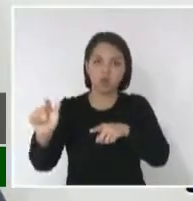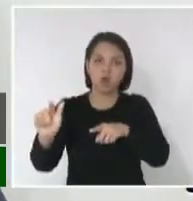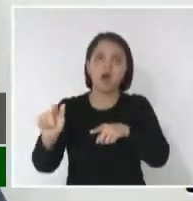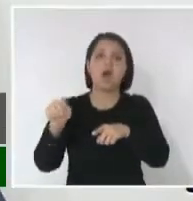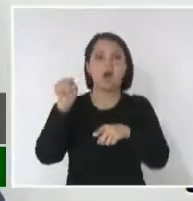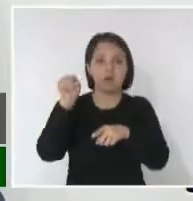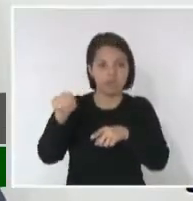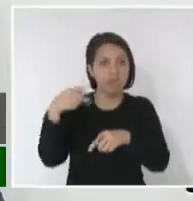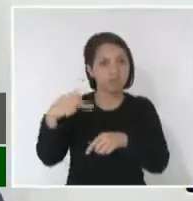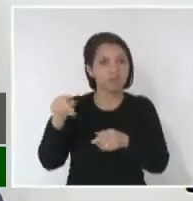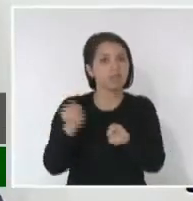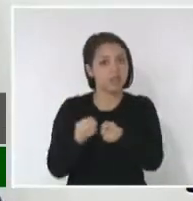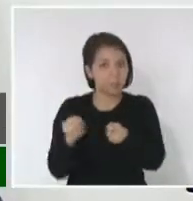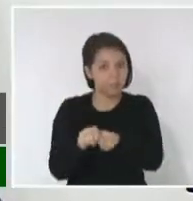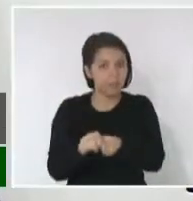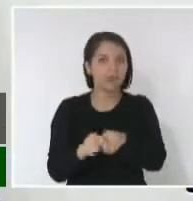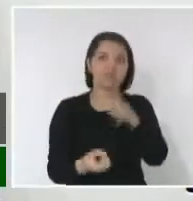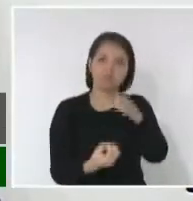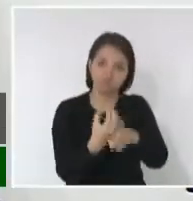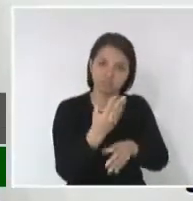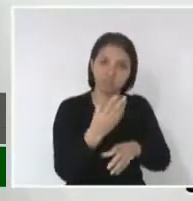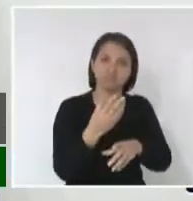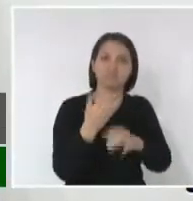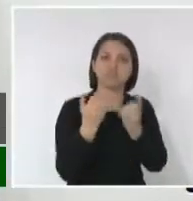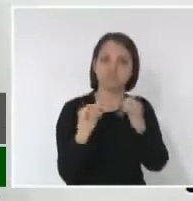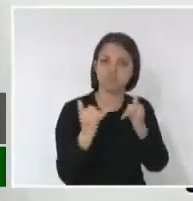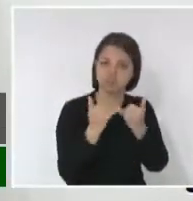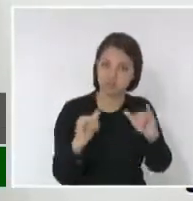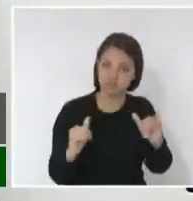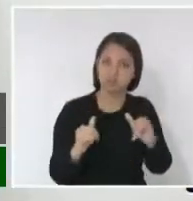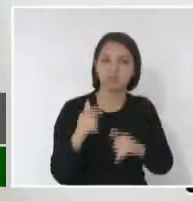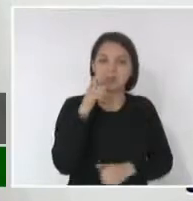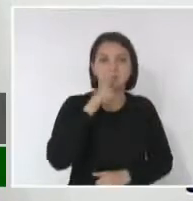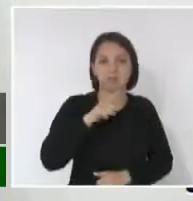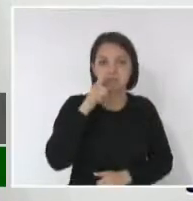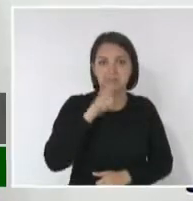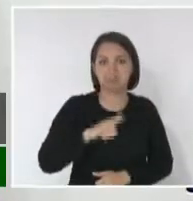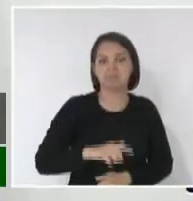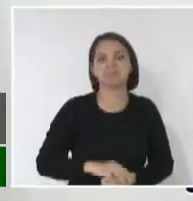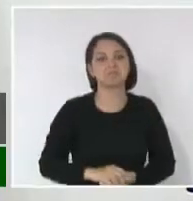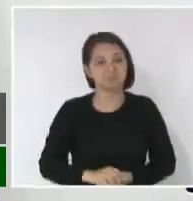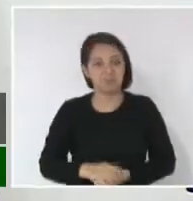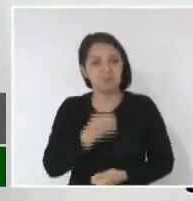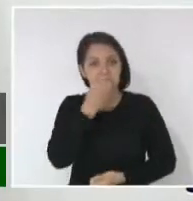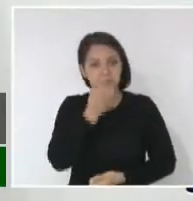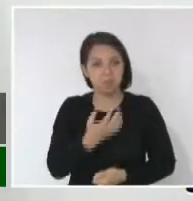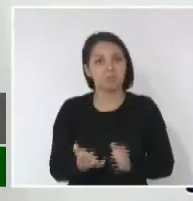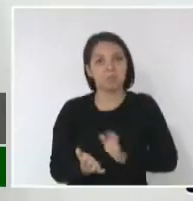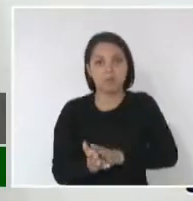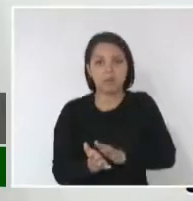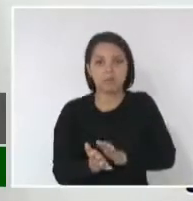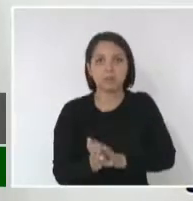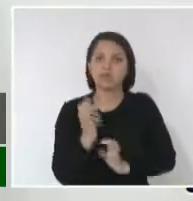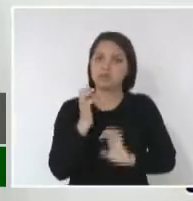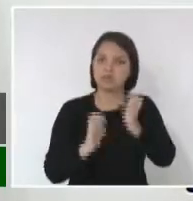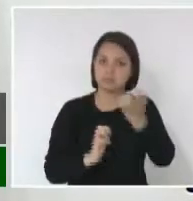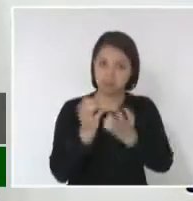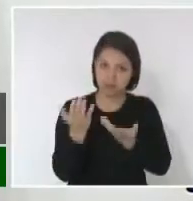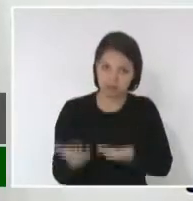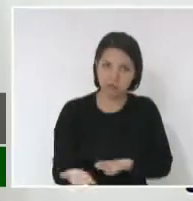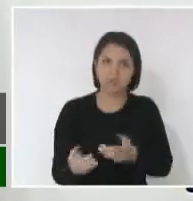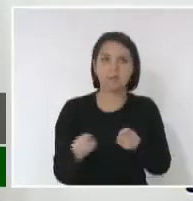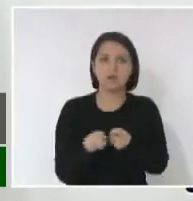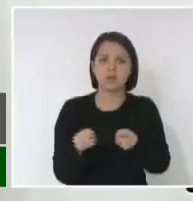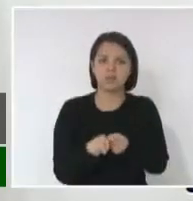fazer essa energia alternativa renovável. Então, parabéns à empresa, parabéns Santa Catarina,